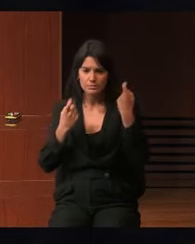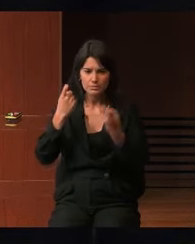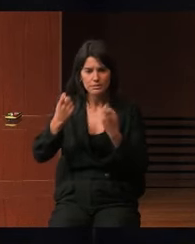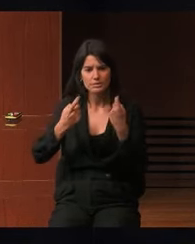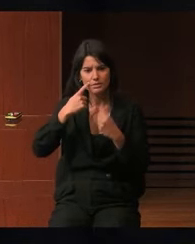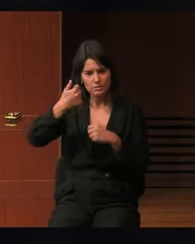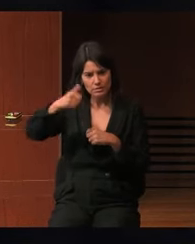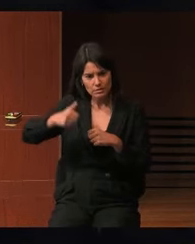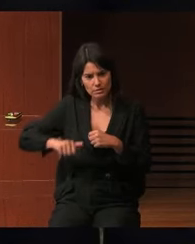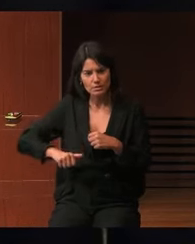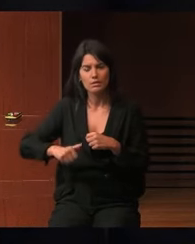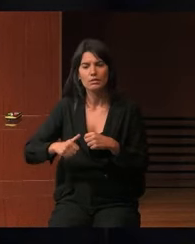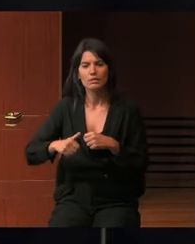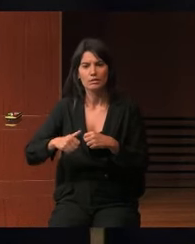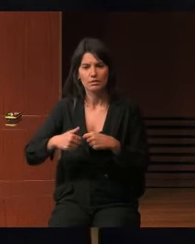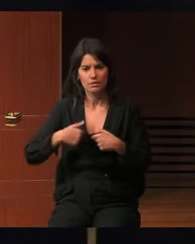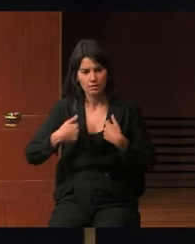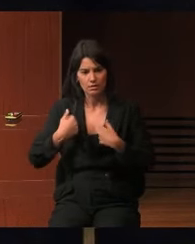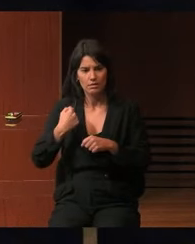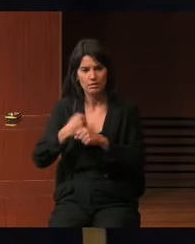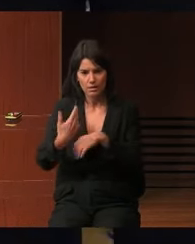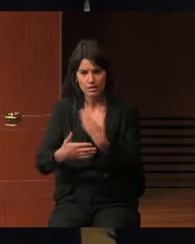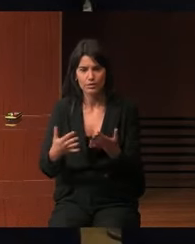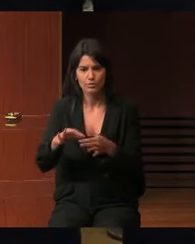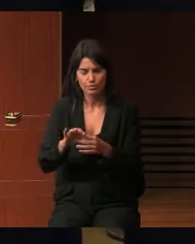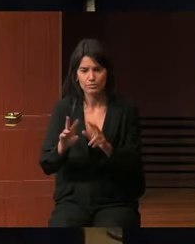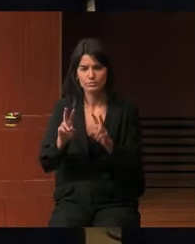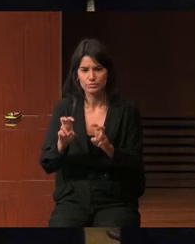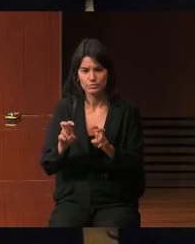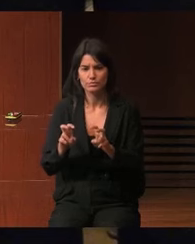autocrítico e mais de ativo sobre o assunto.